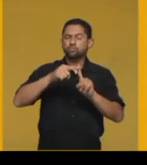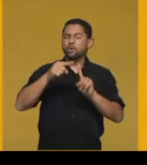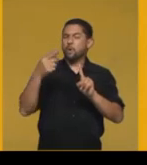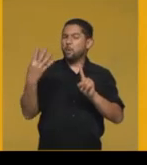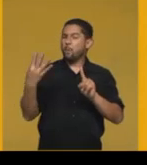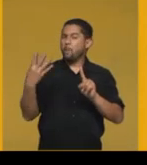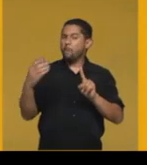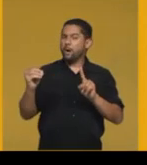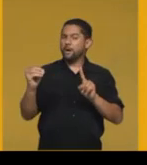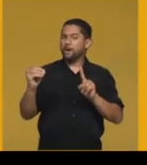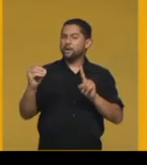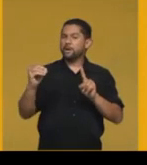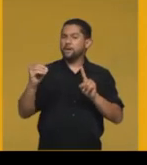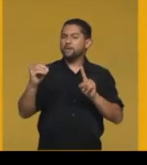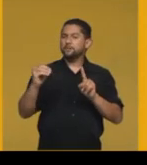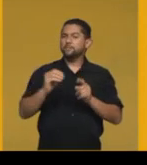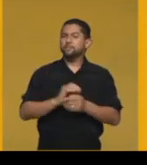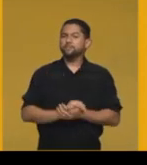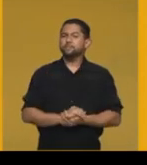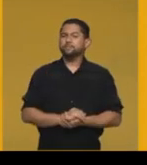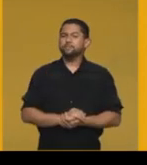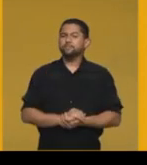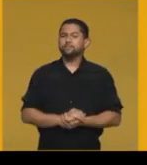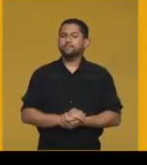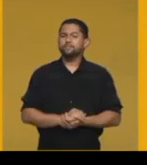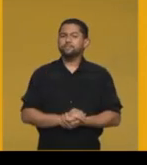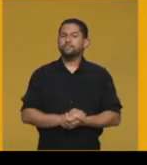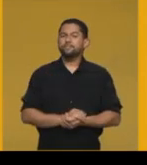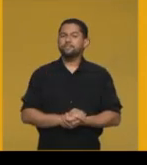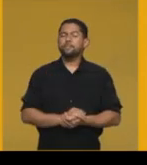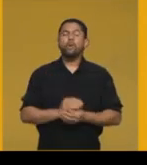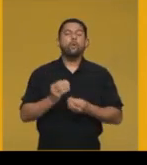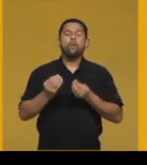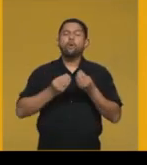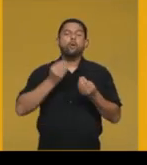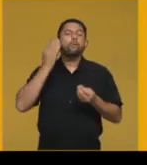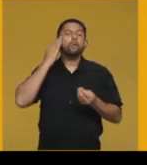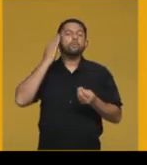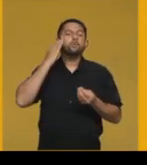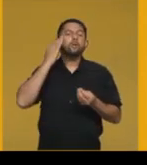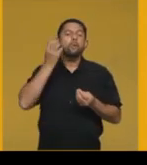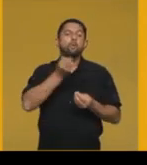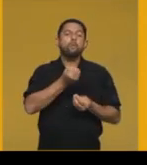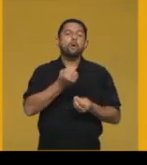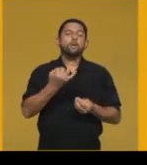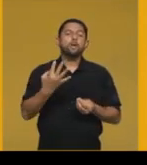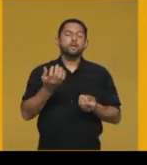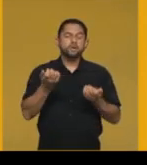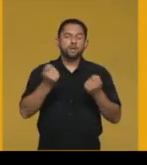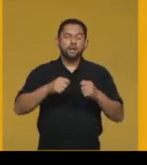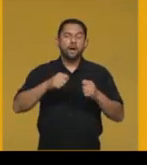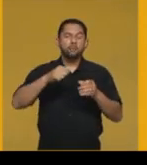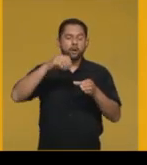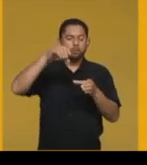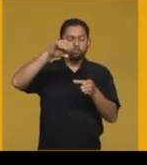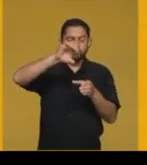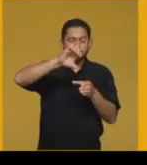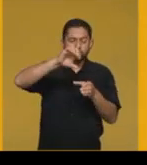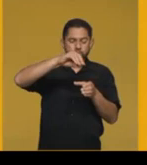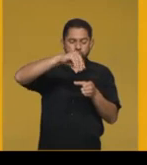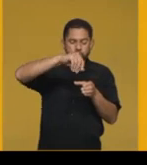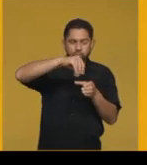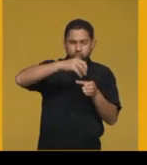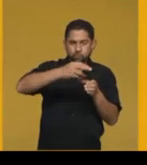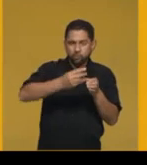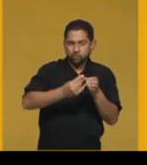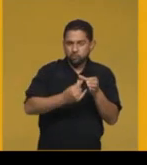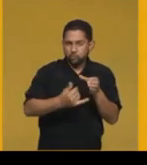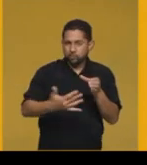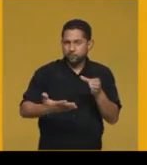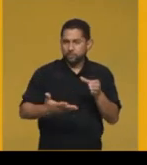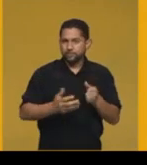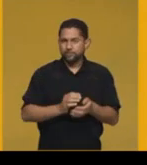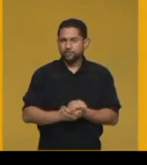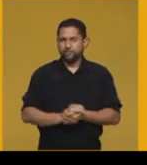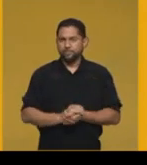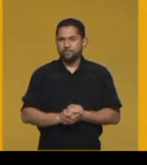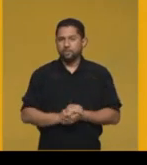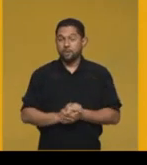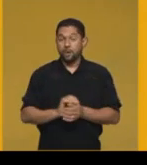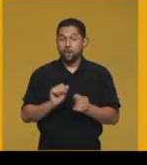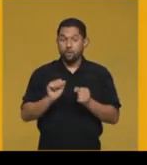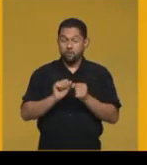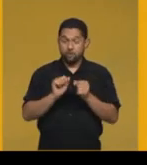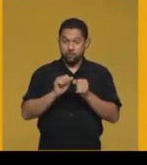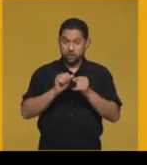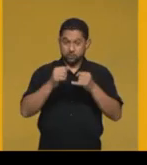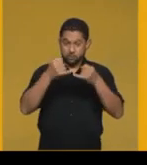vou saber a quantidade que pode solubilizar ali dentro? Então, eu subo uma reta até a